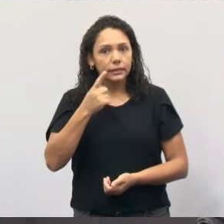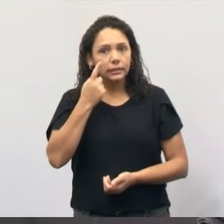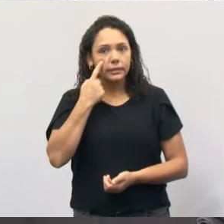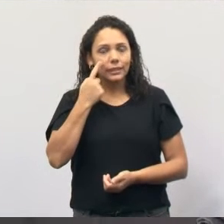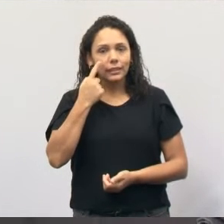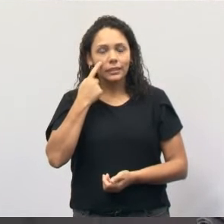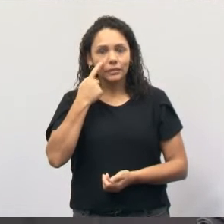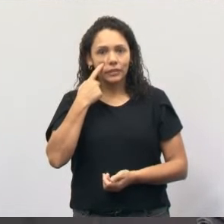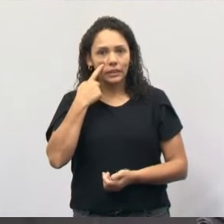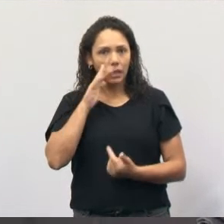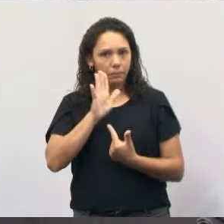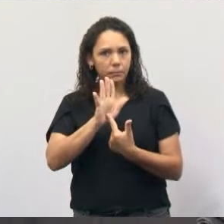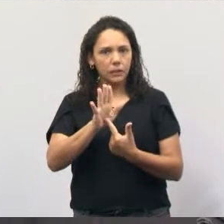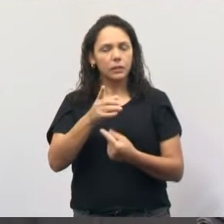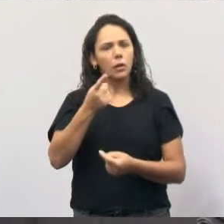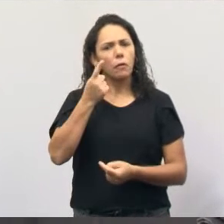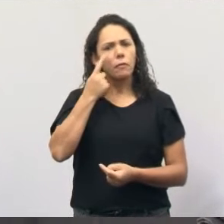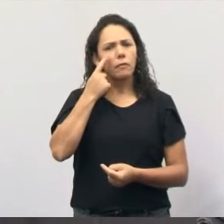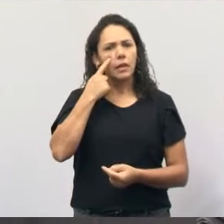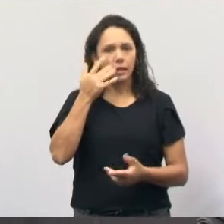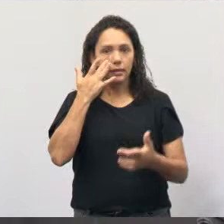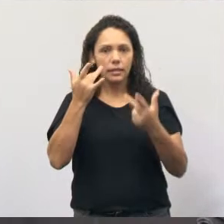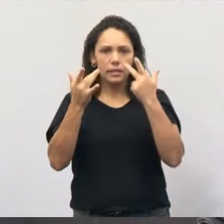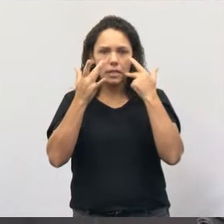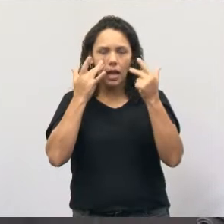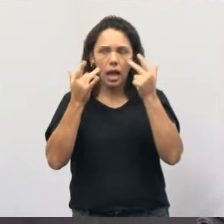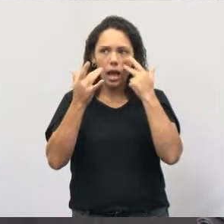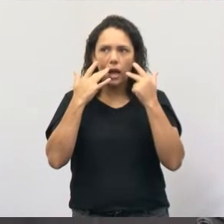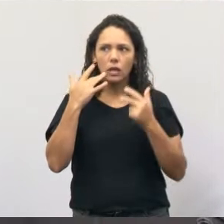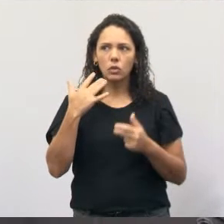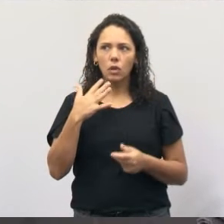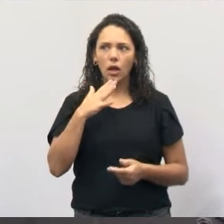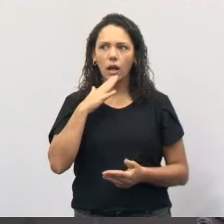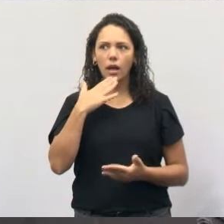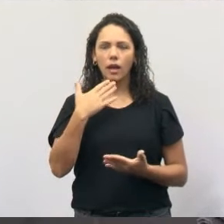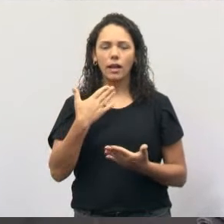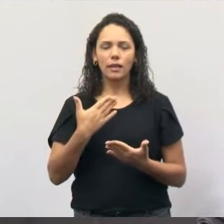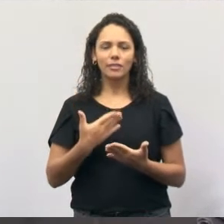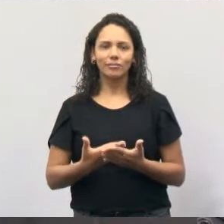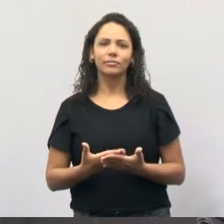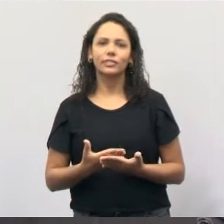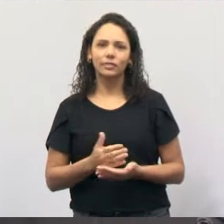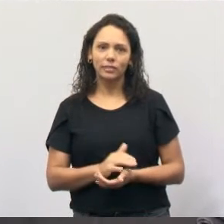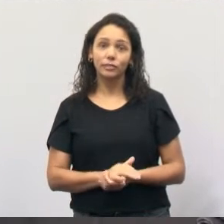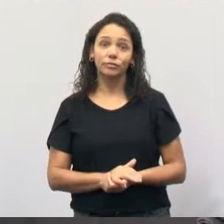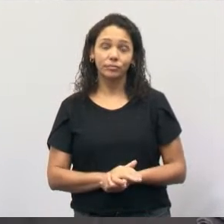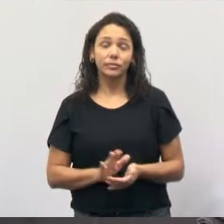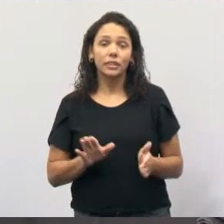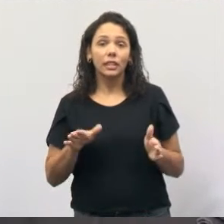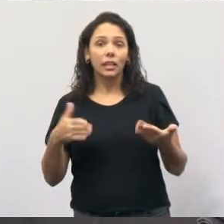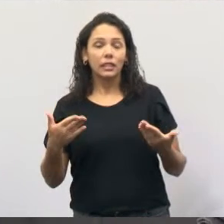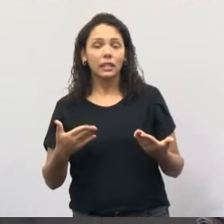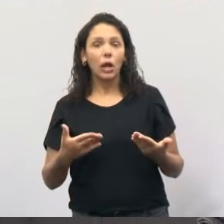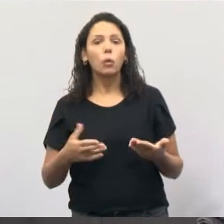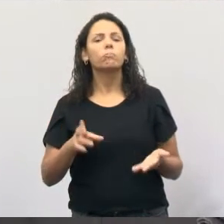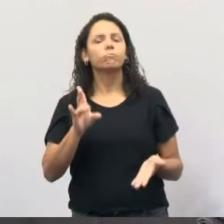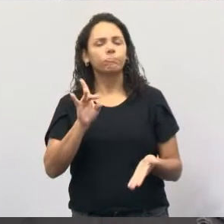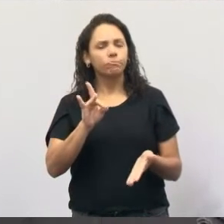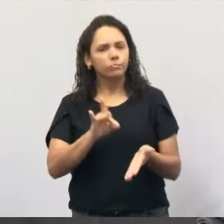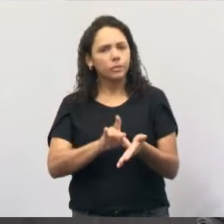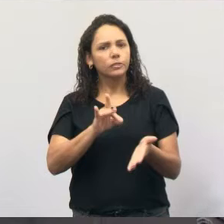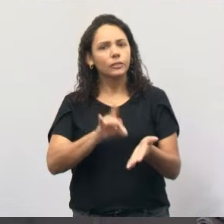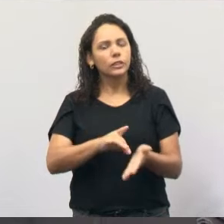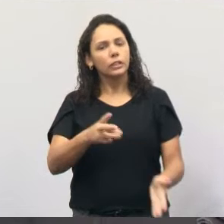né, nessas apresentações de teatro do Guarana e do Fernando Andrade. Então, realmente, a cultura ele tem esse